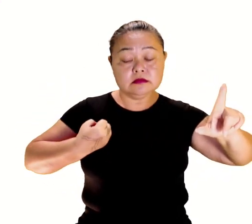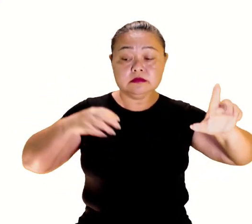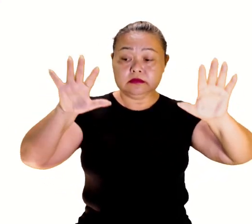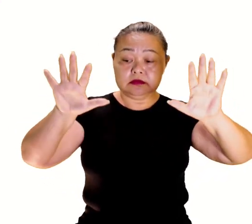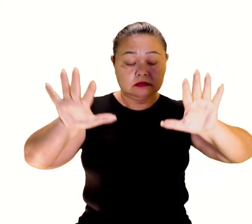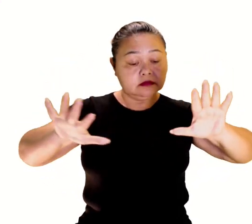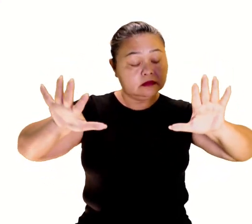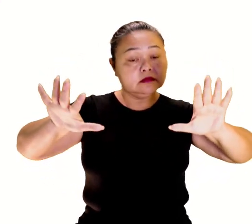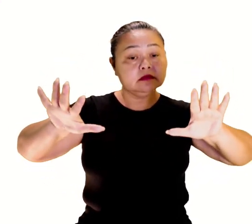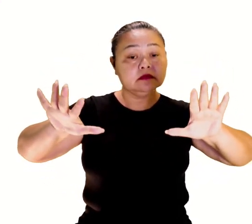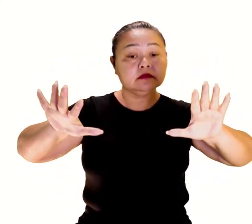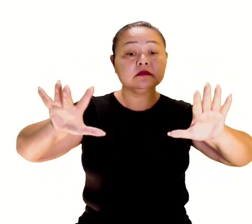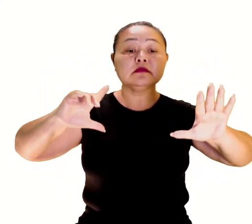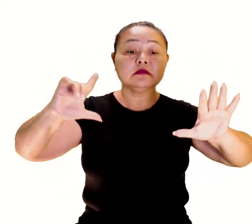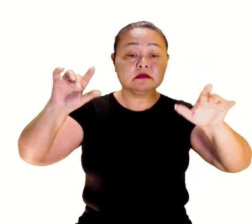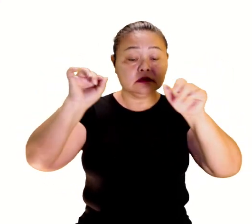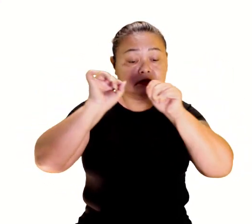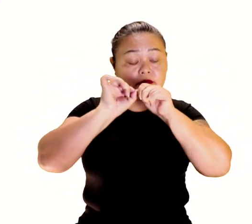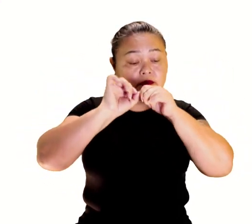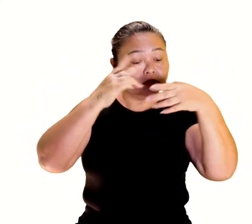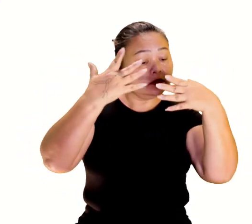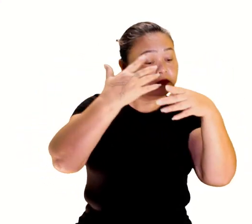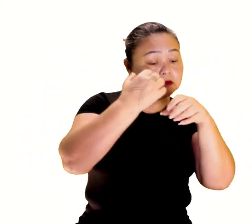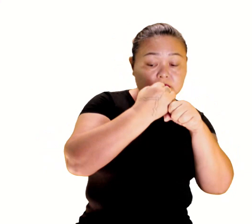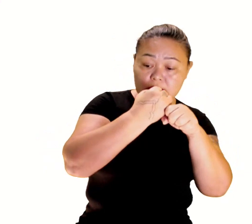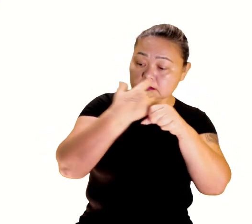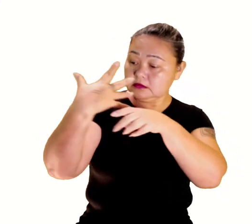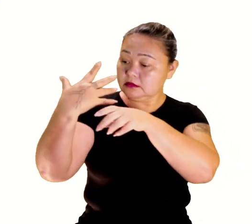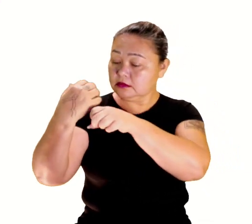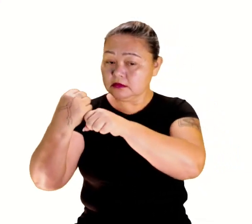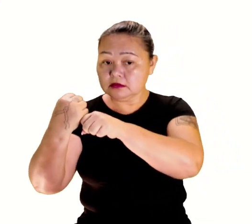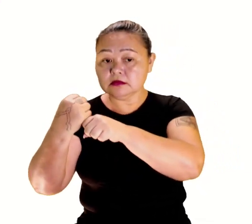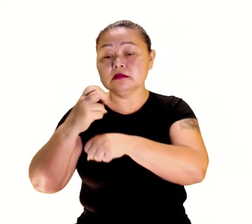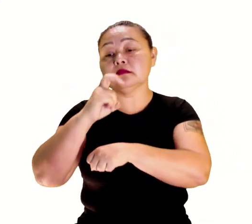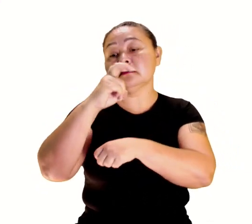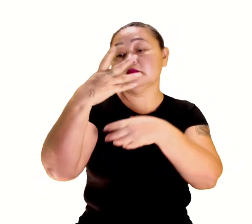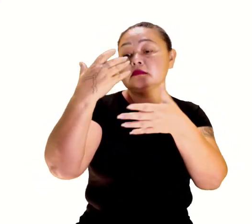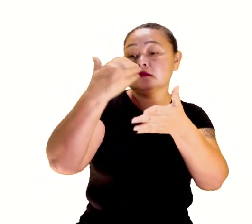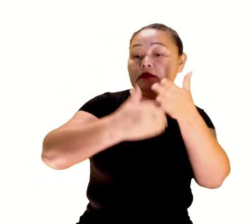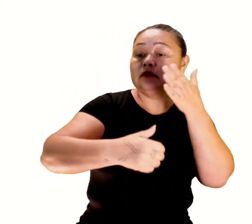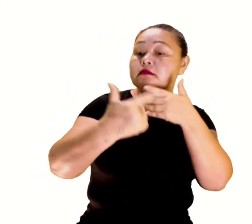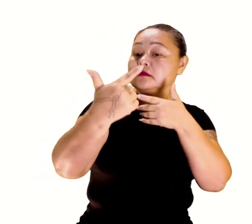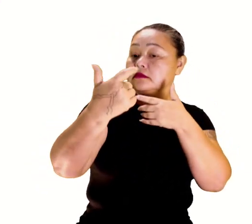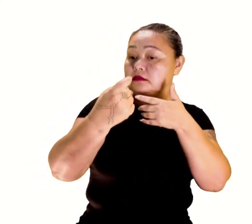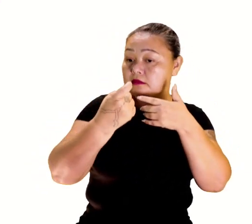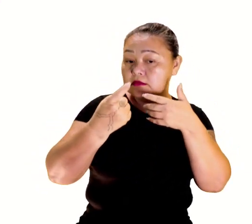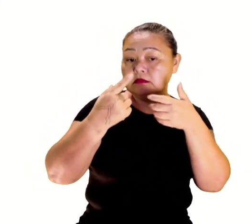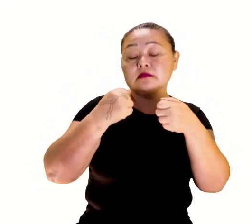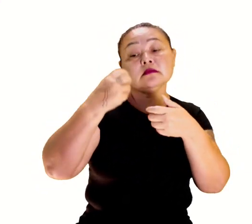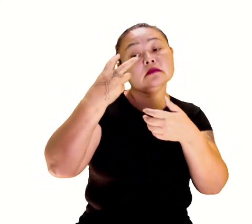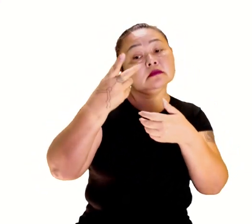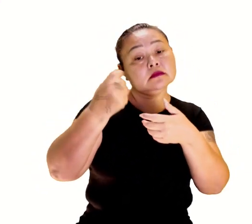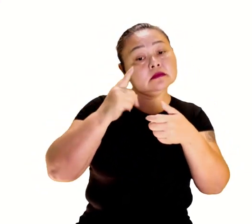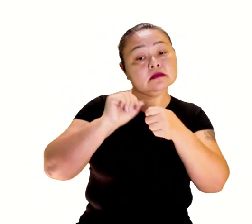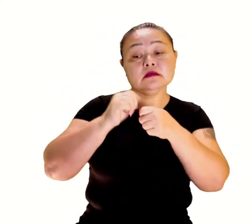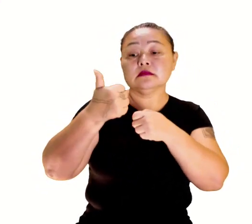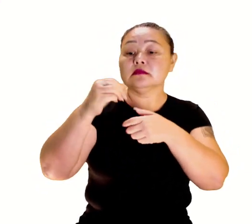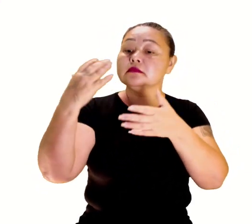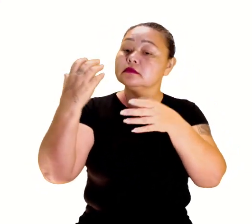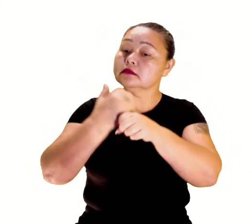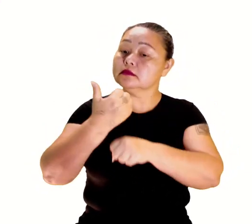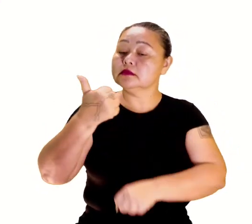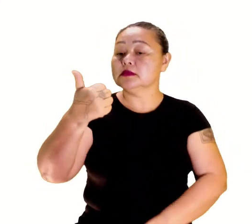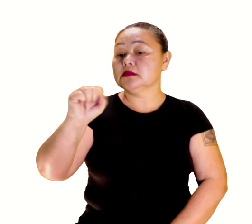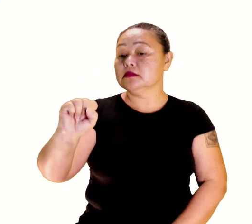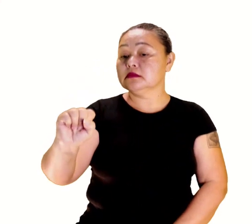agora efetuar as operações necessárias. 5x tira 2x. 3x. 10 mais 8? 18.